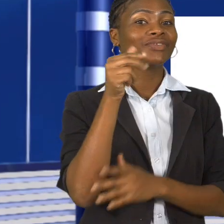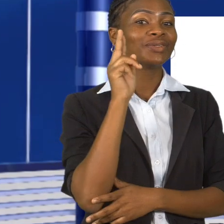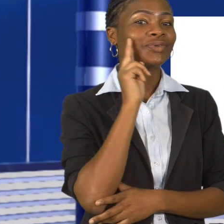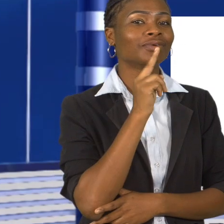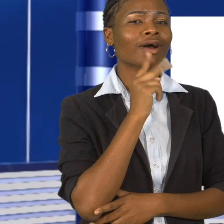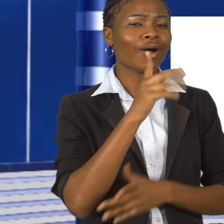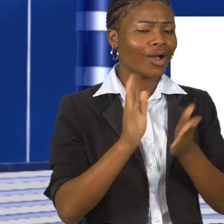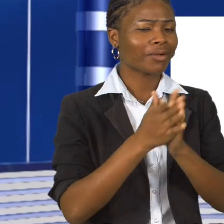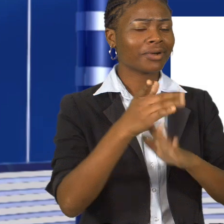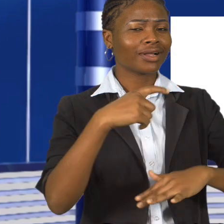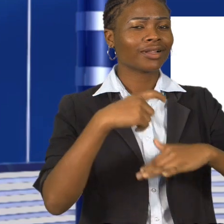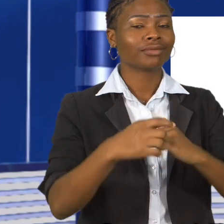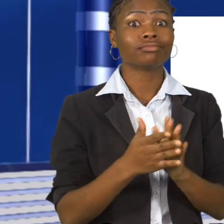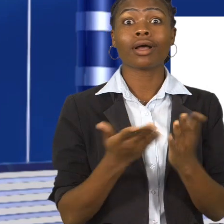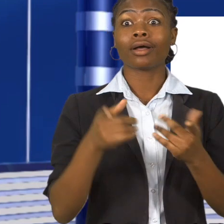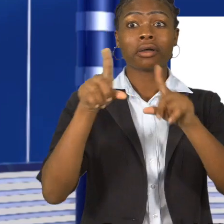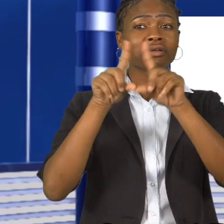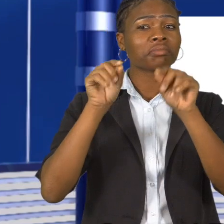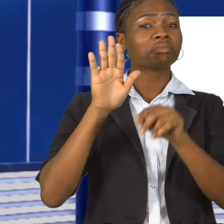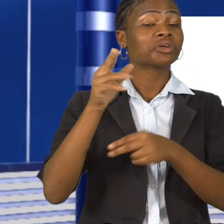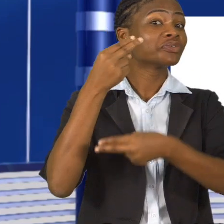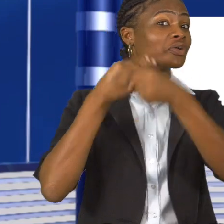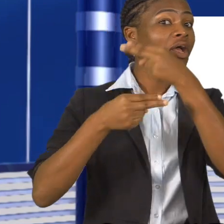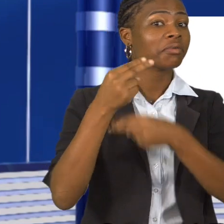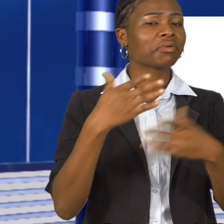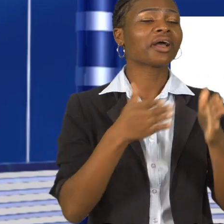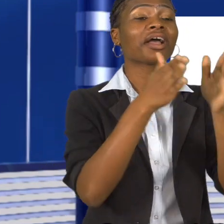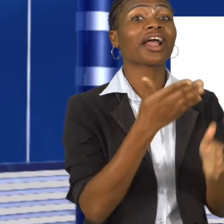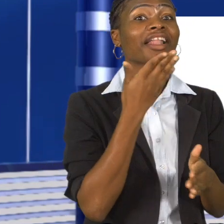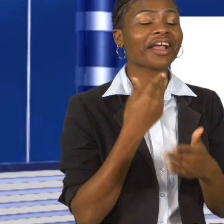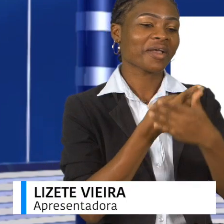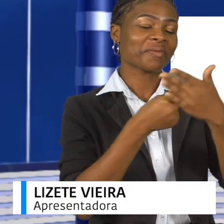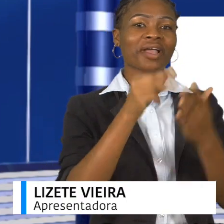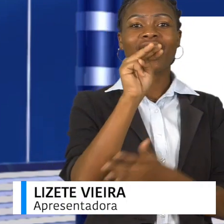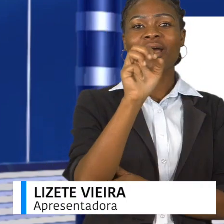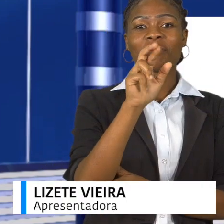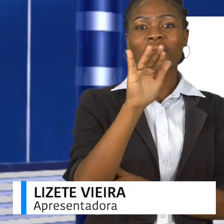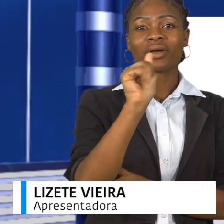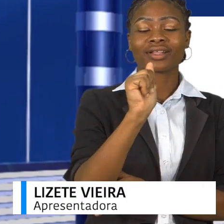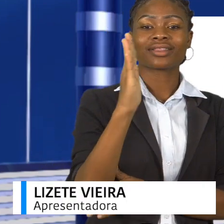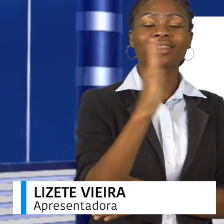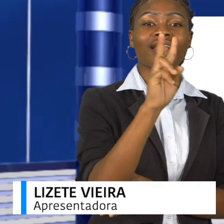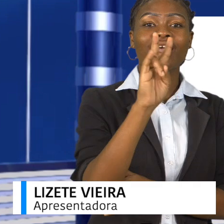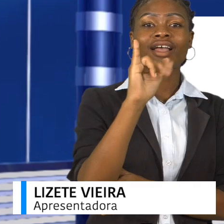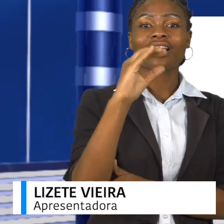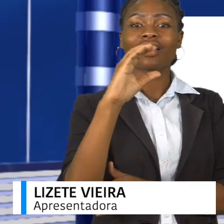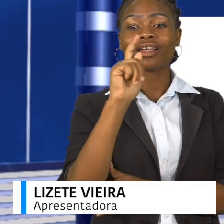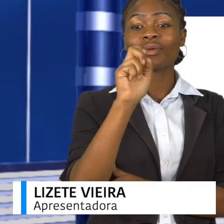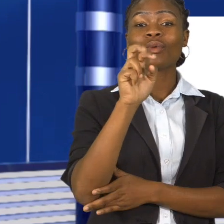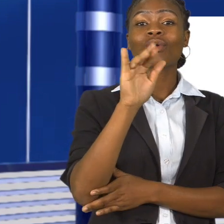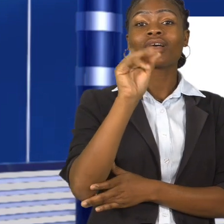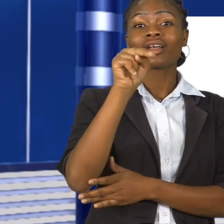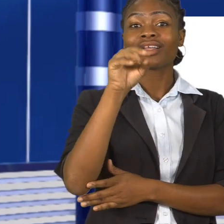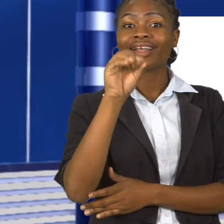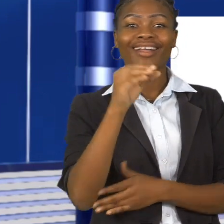O programa da TV Surdo desta semana começa com uma história de superação. Trata-se da história